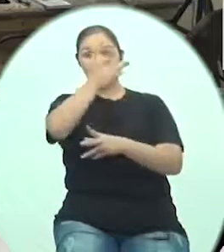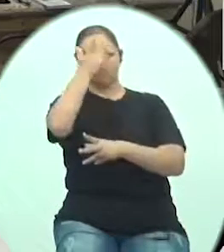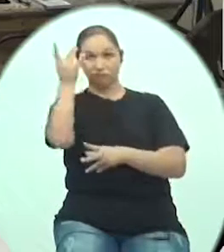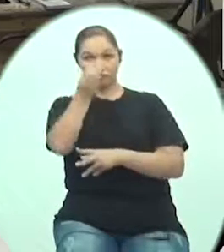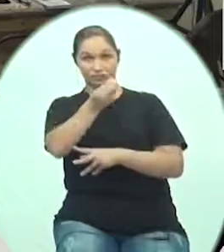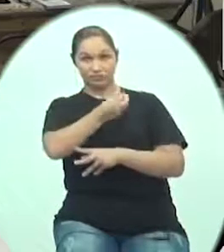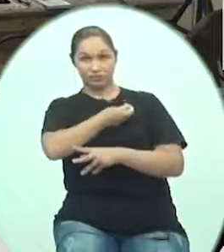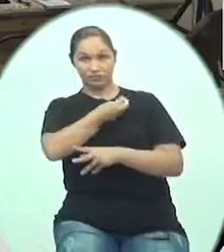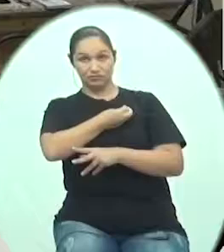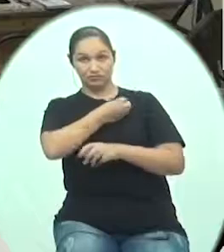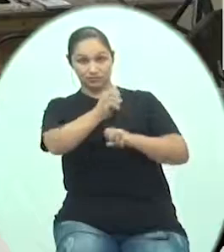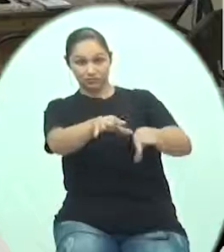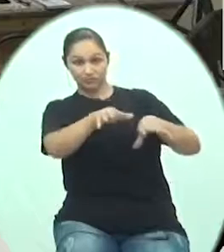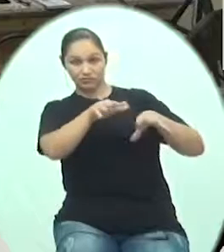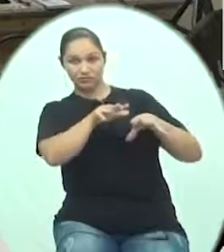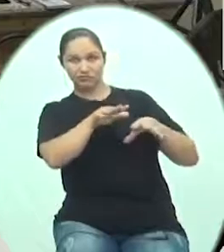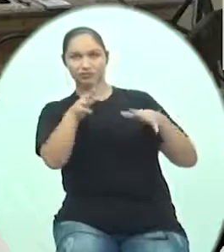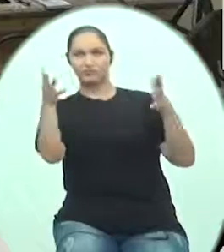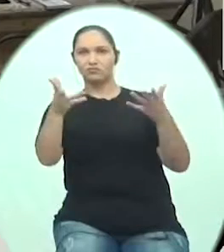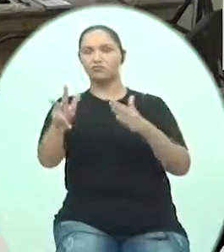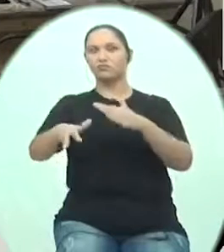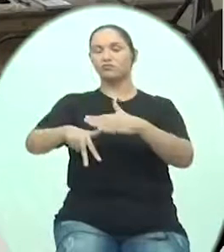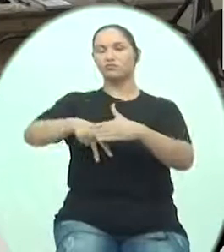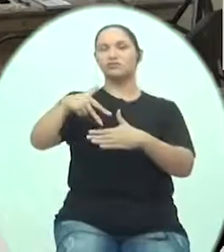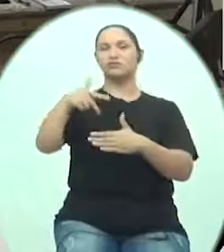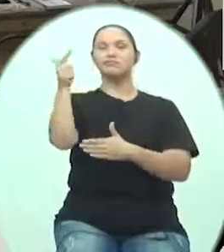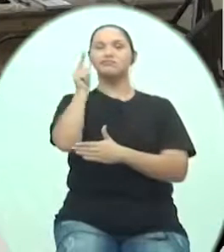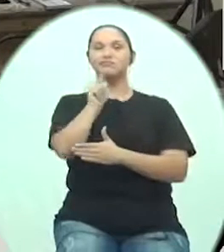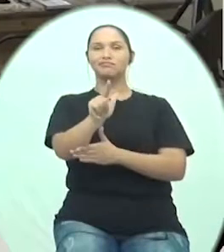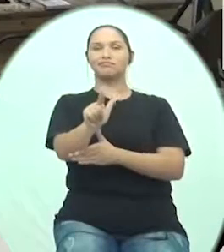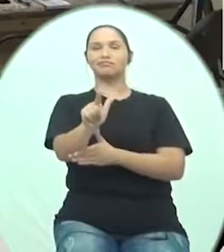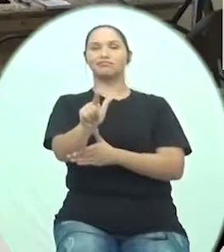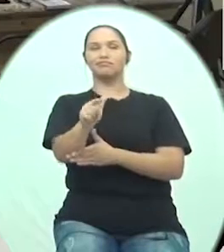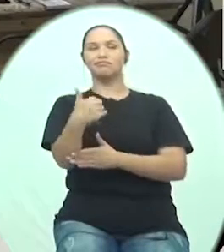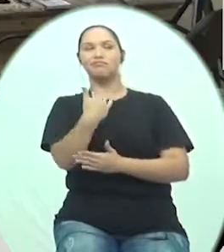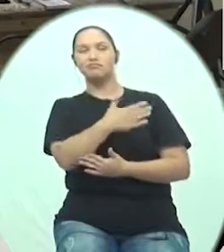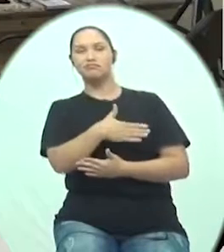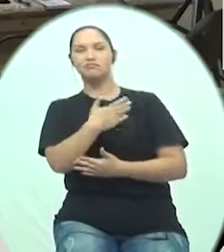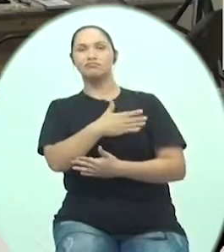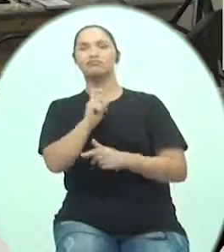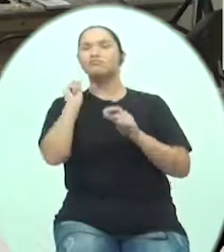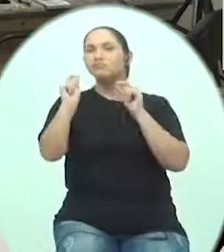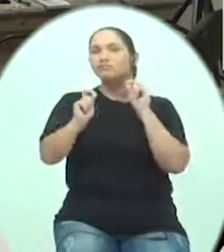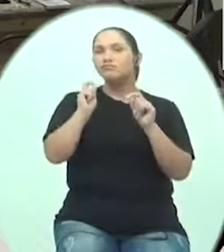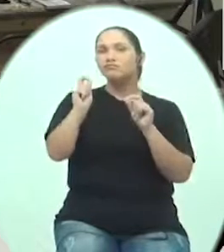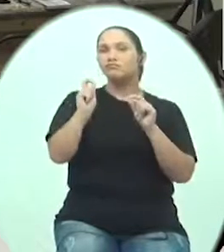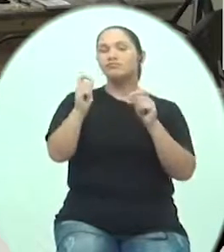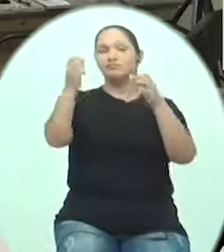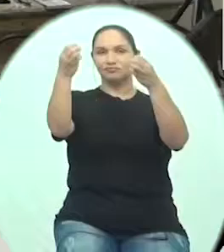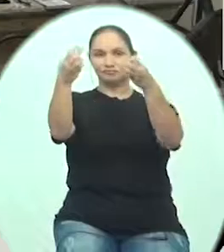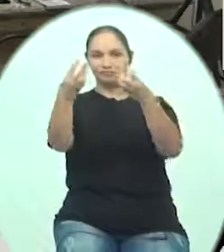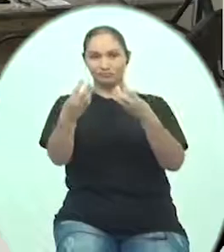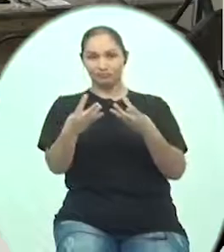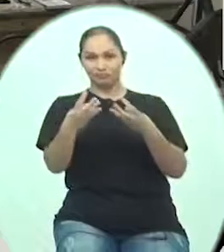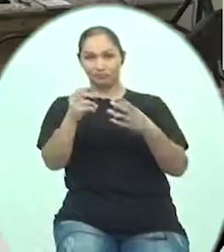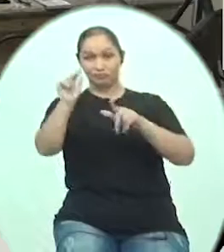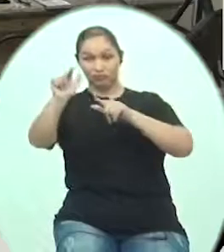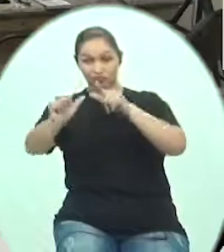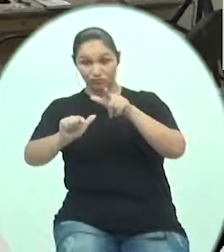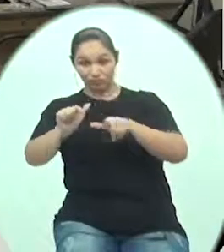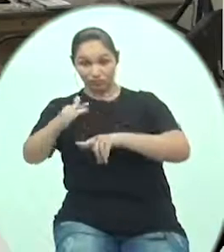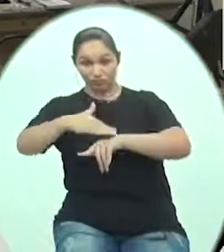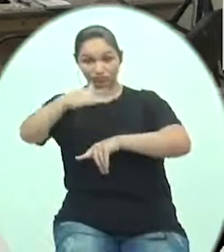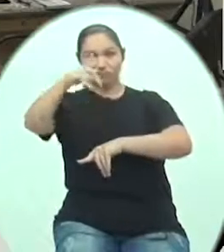esta noite subo à Tribuna esta noite mais uma vez fala para falar da geração de emprego e renda na nossa